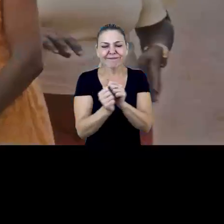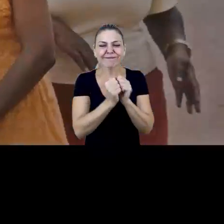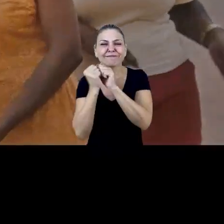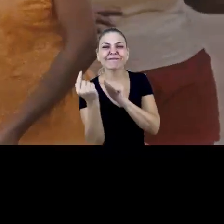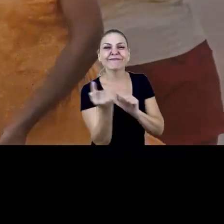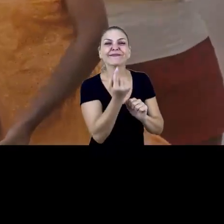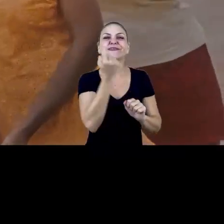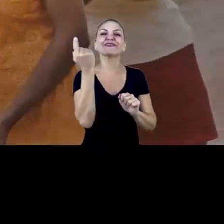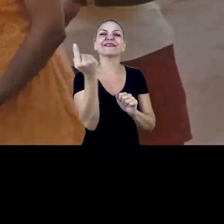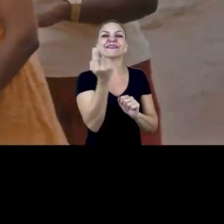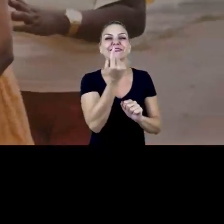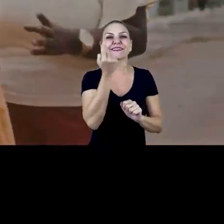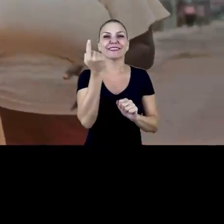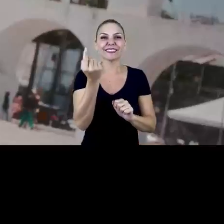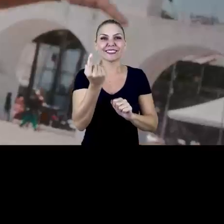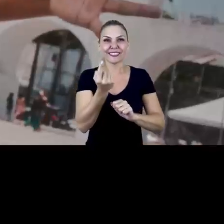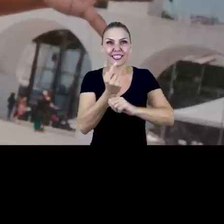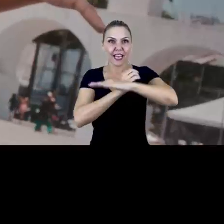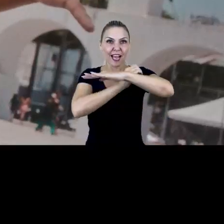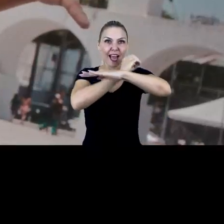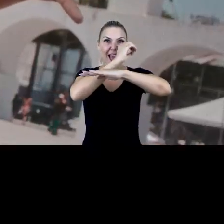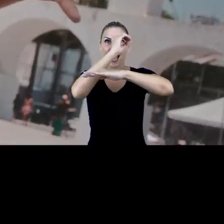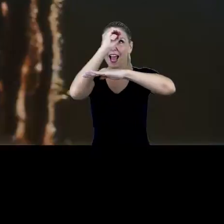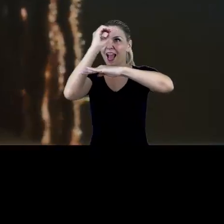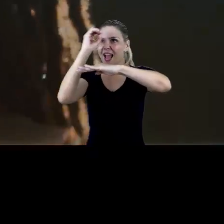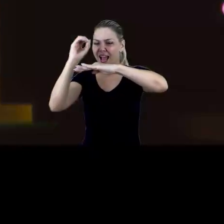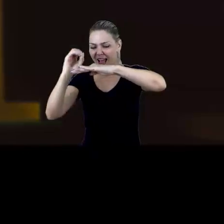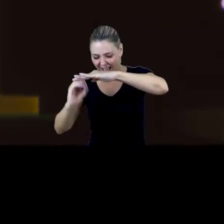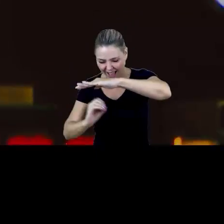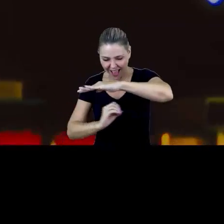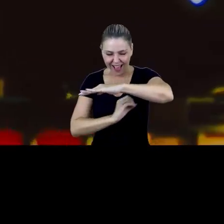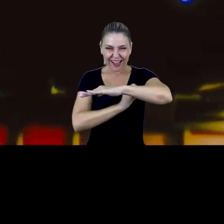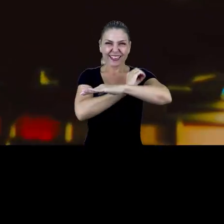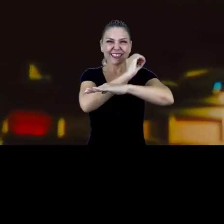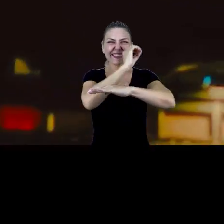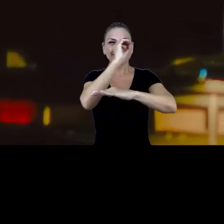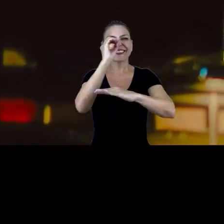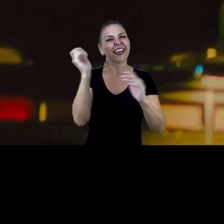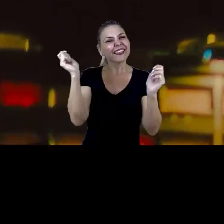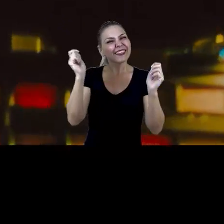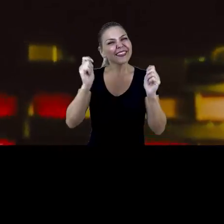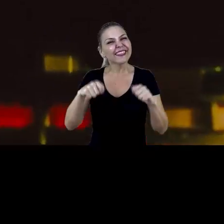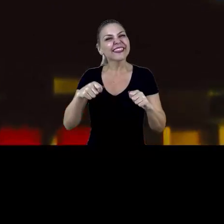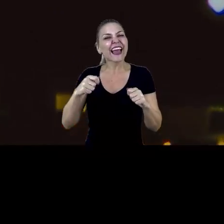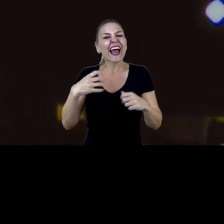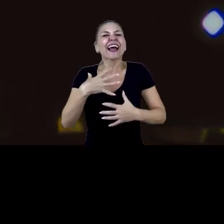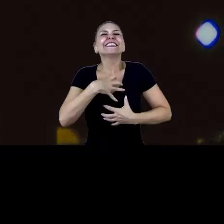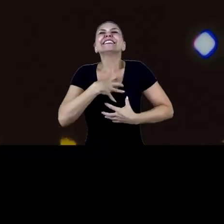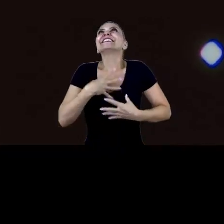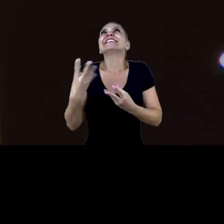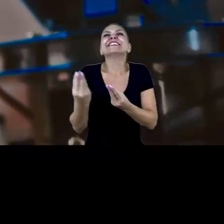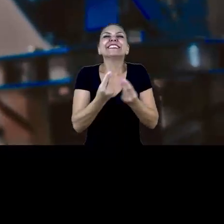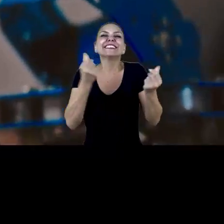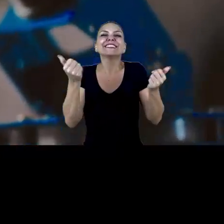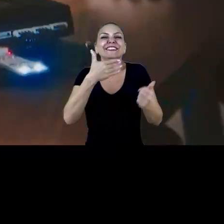dia, o Brasil e um só povo. Quero ver um novo dia.